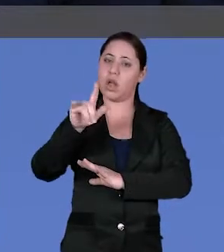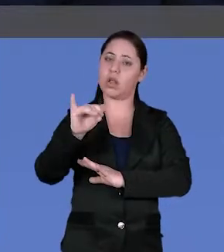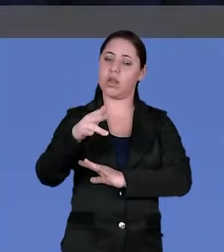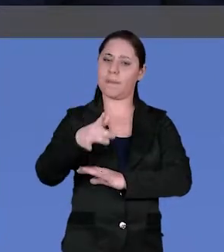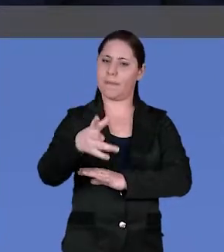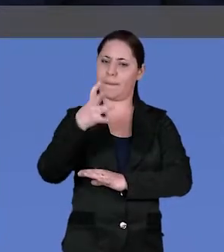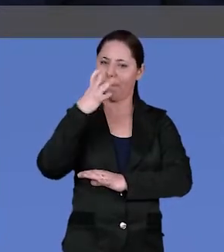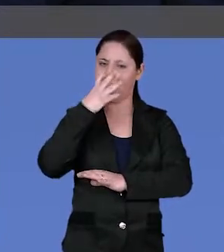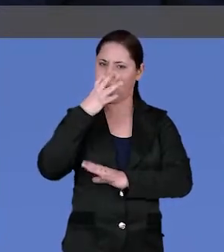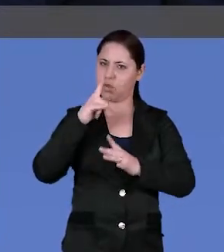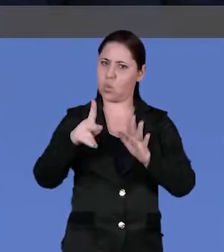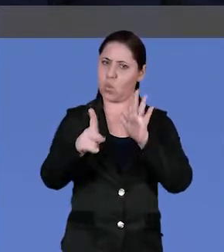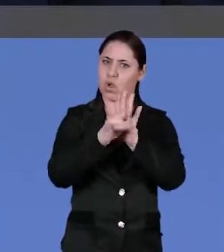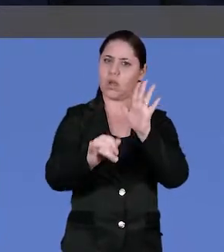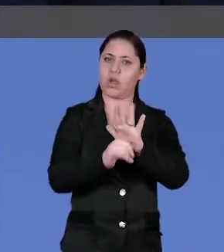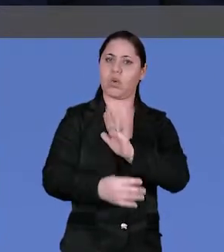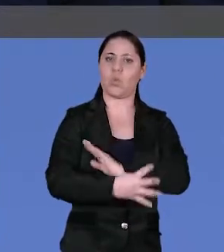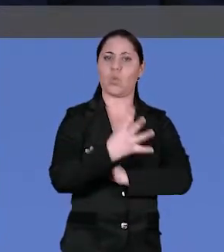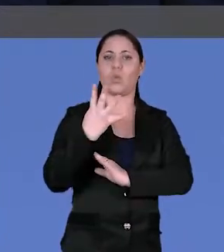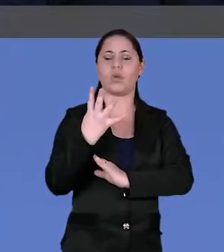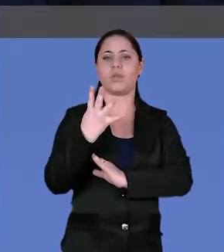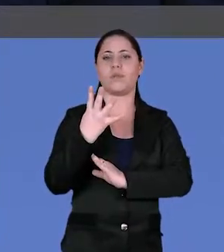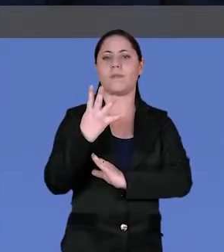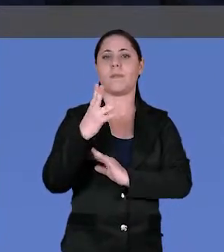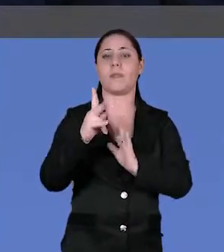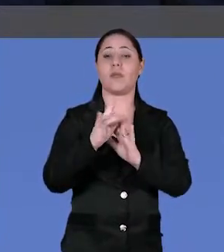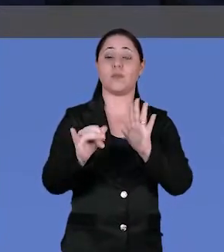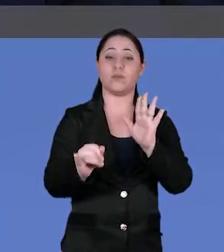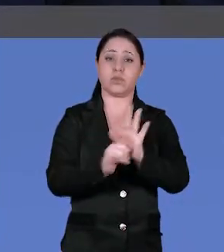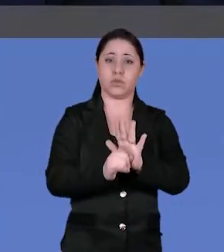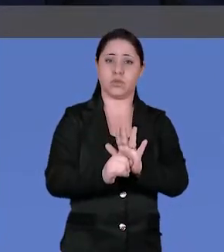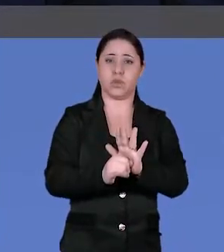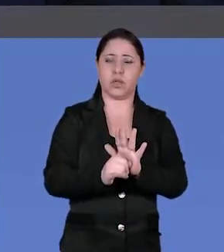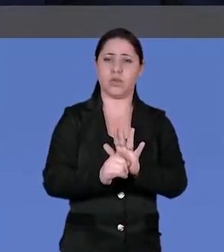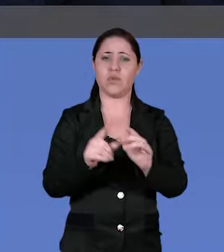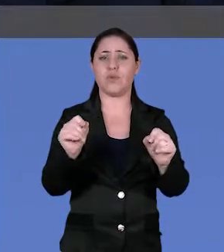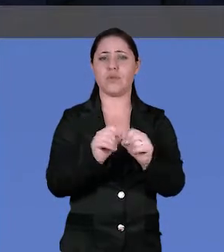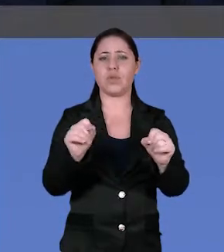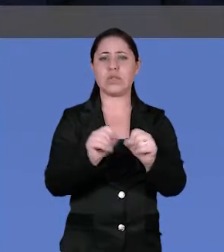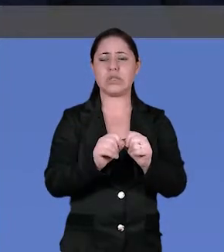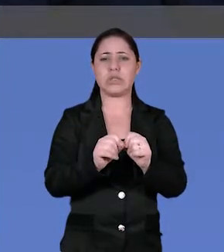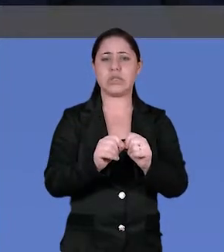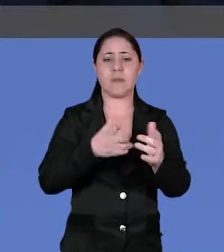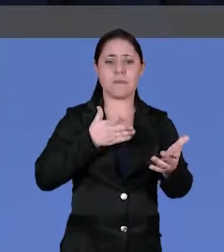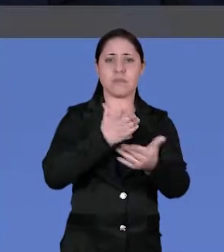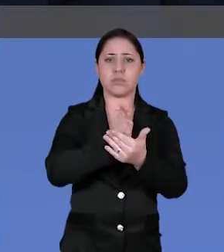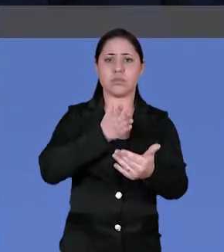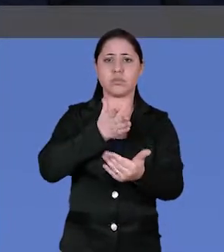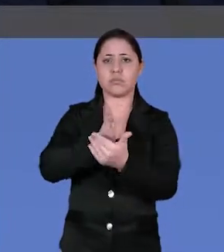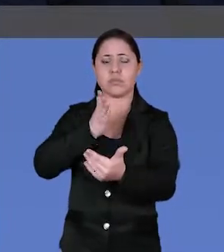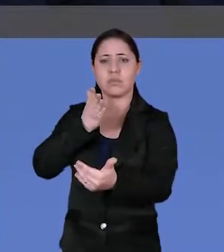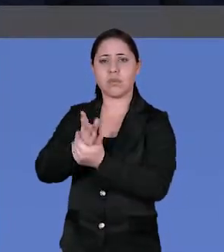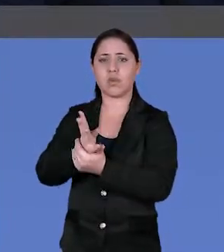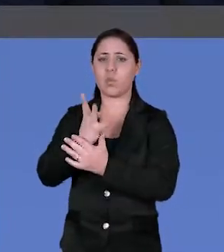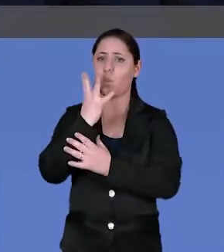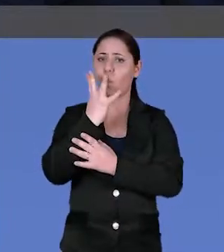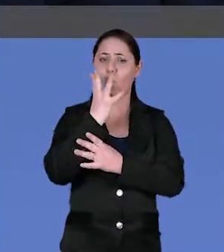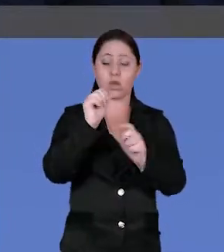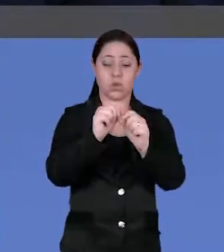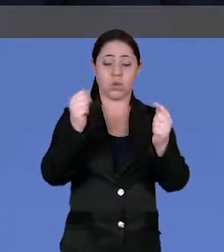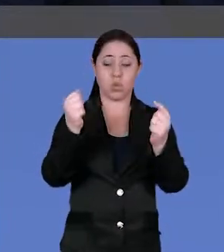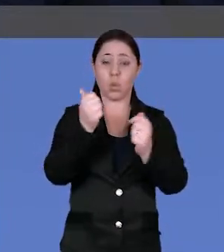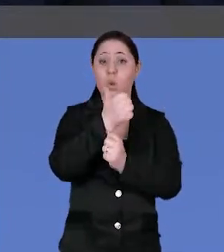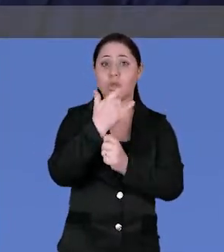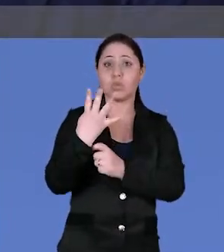ela acabou que fazendo 4 projetos, e esses projetos ela fez com que fosse aprovado em